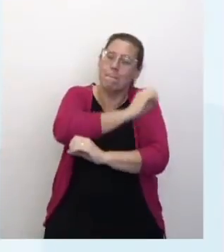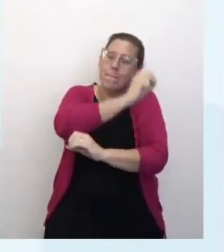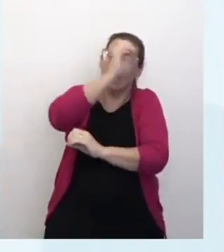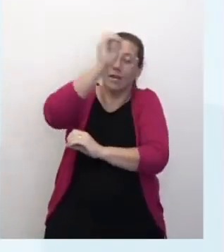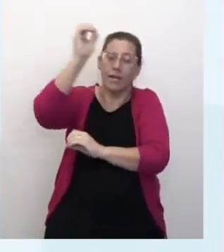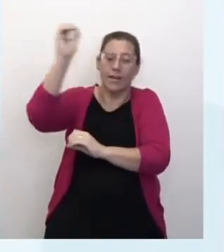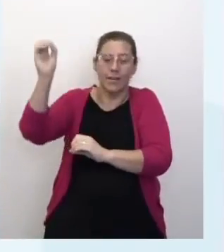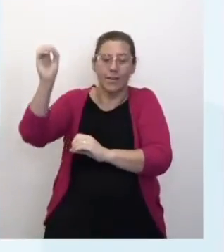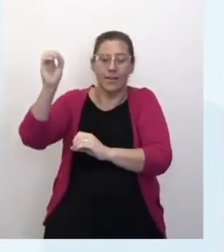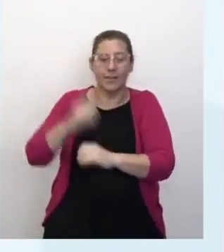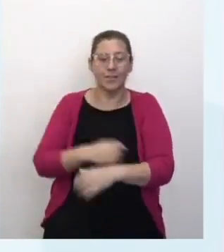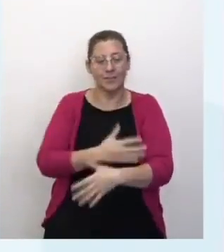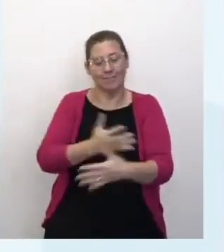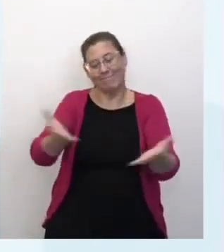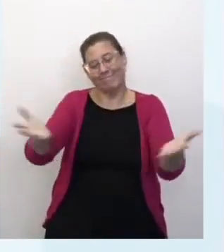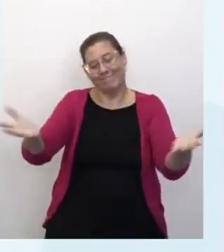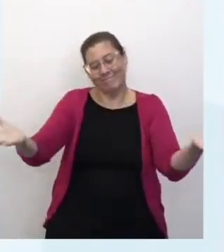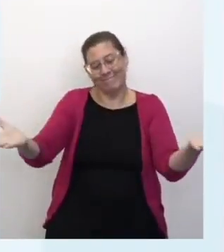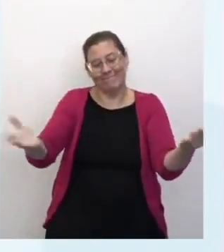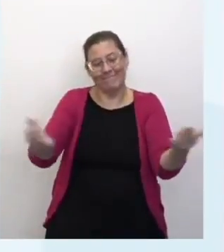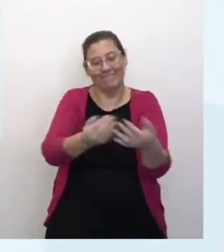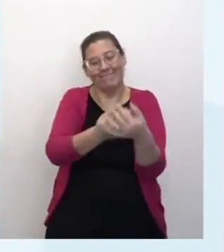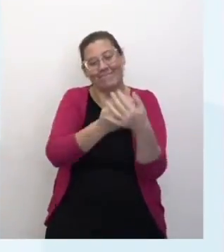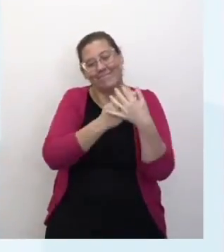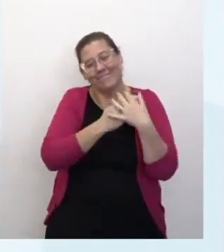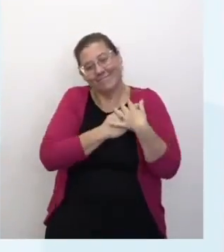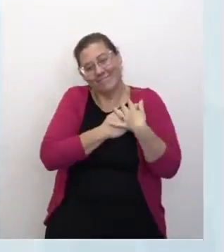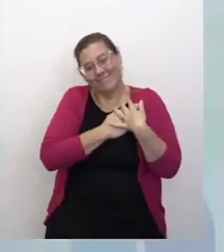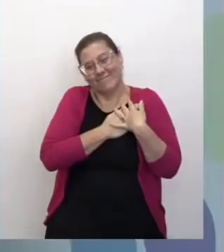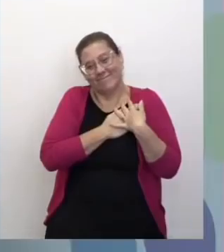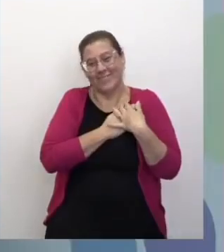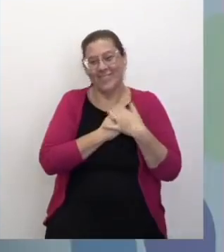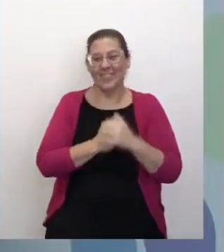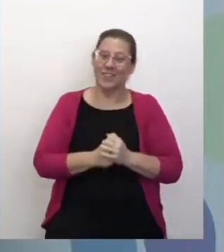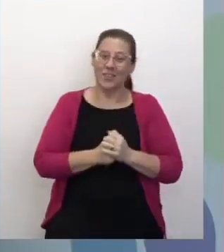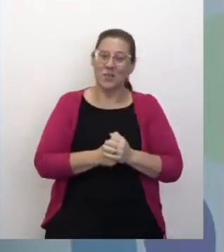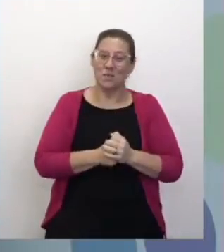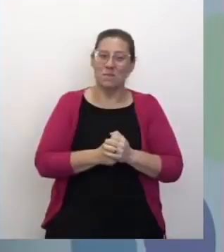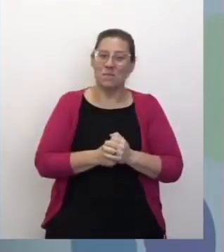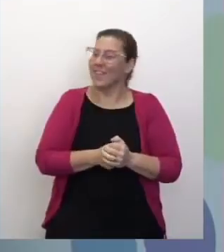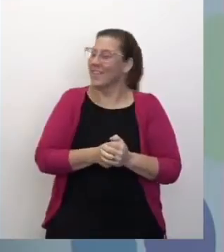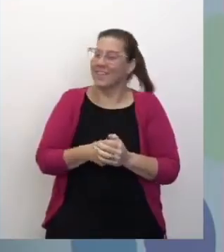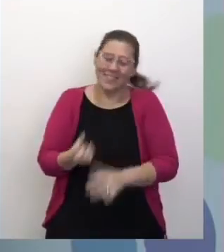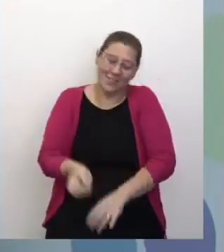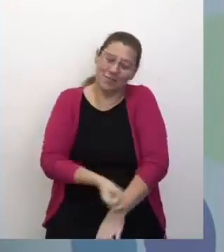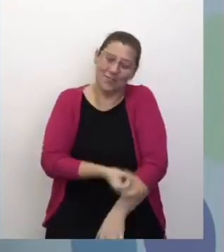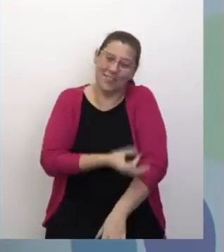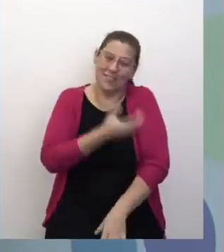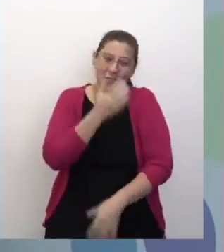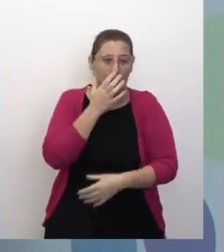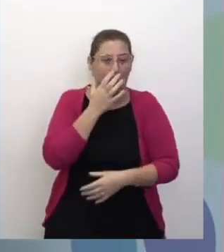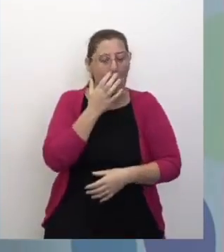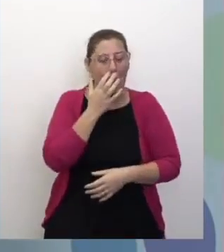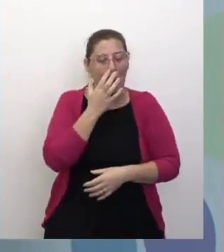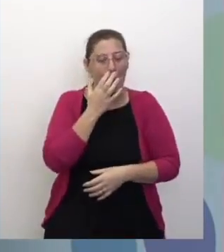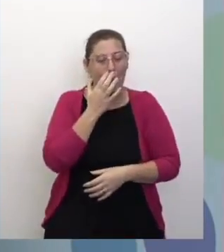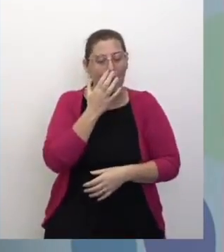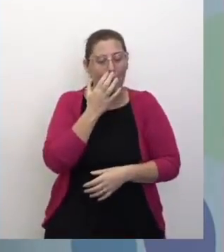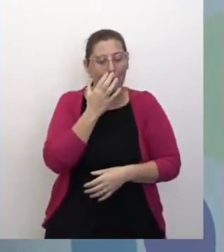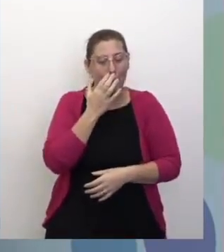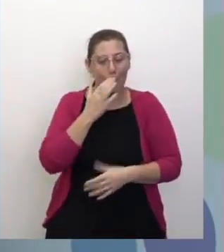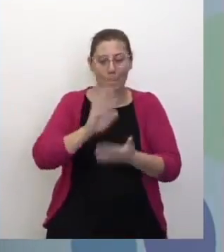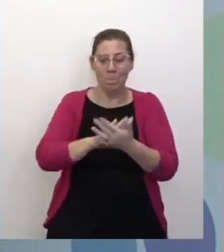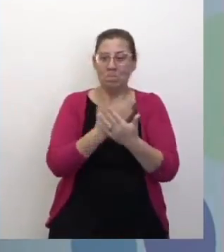ela abriu-me os braços. E eu ficava. Nossa, eu estava tão emocionado com esse poema que eu estava até me perdendo. Vocês perceberam? O negócio é